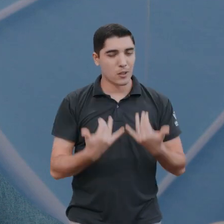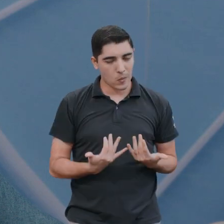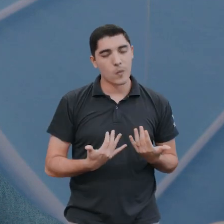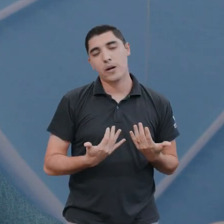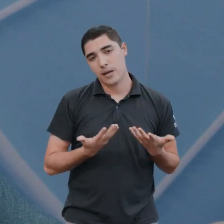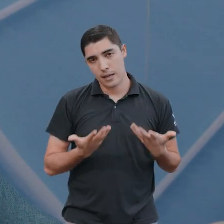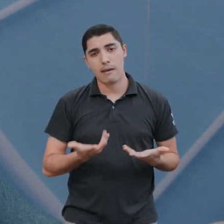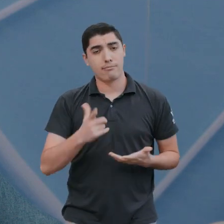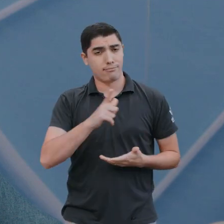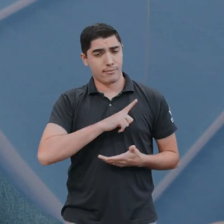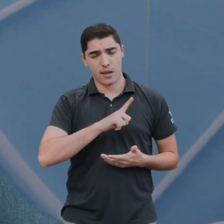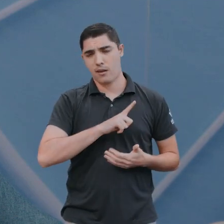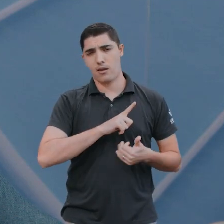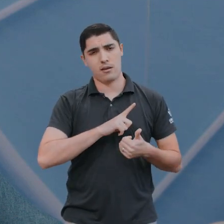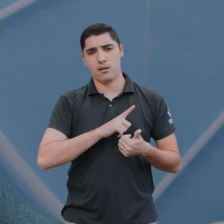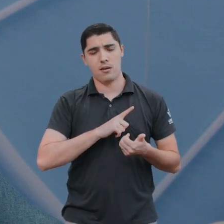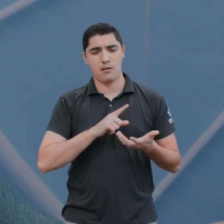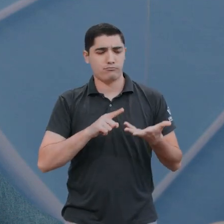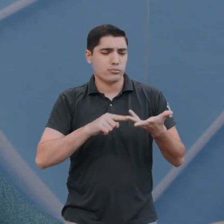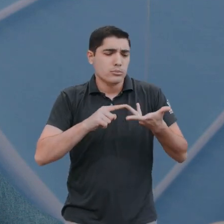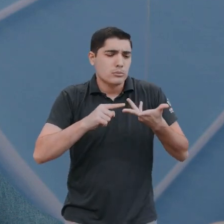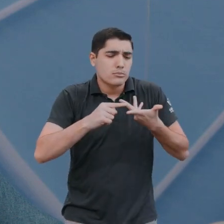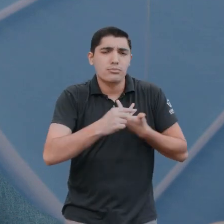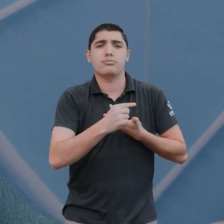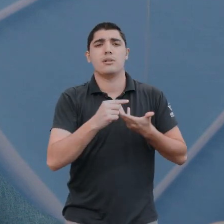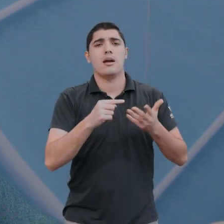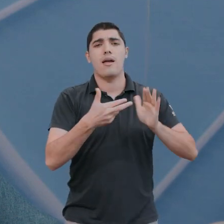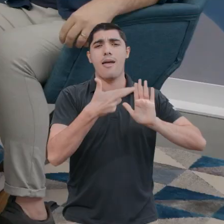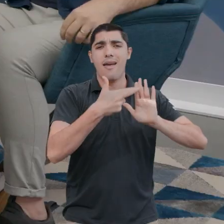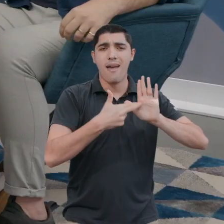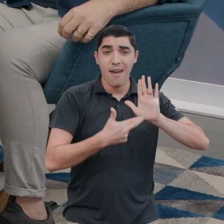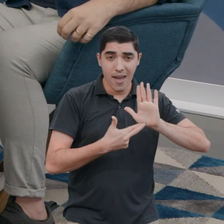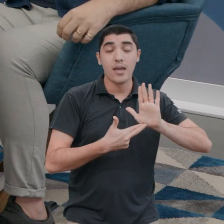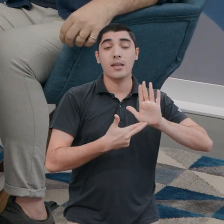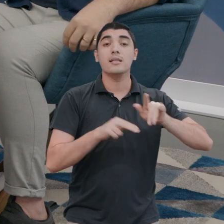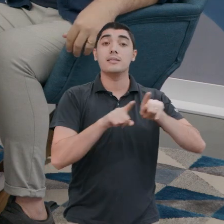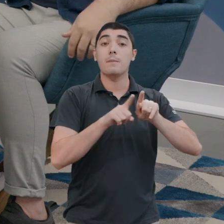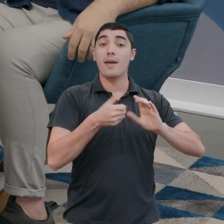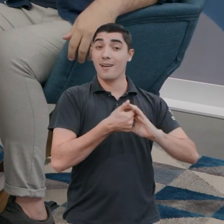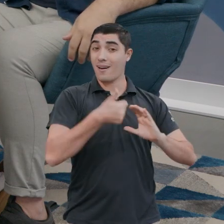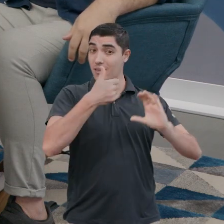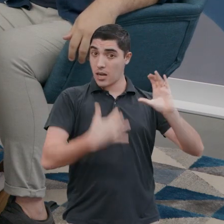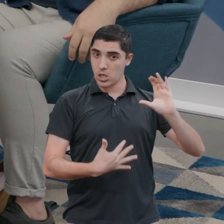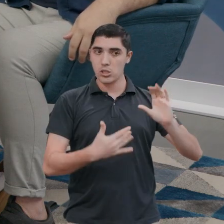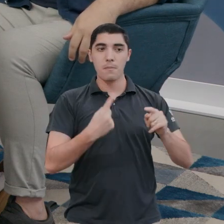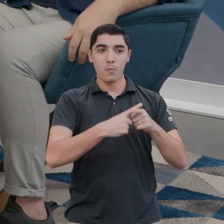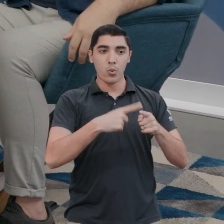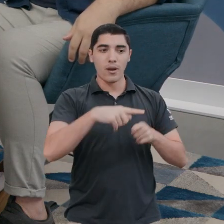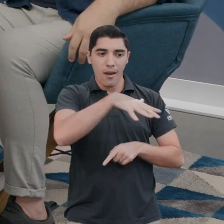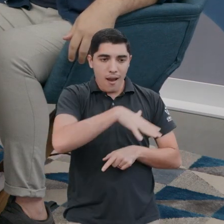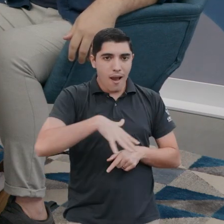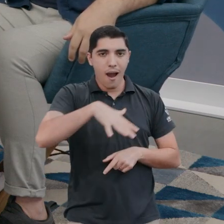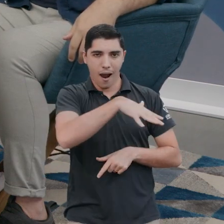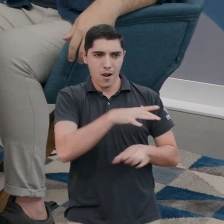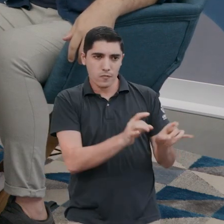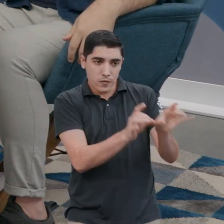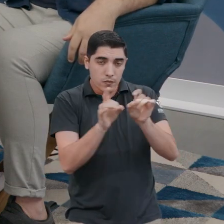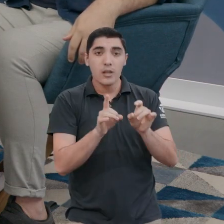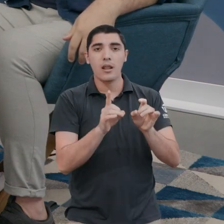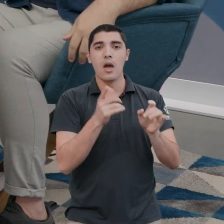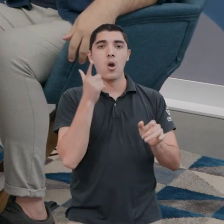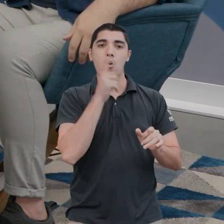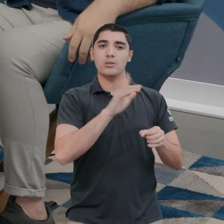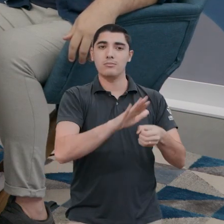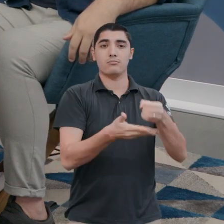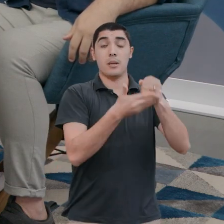comentou, existem várias regras e características para que o mercado seja de fato sustentável, principalmente